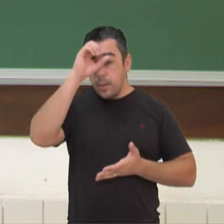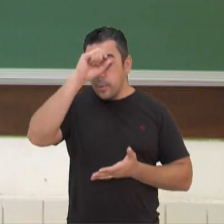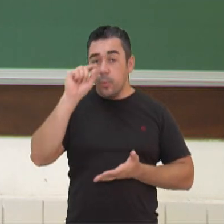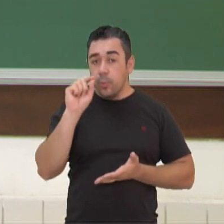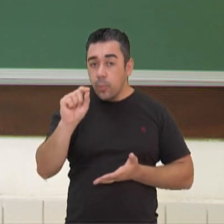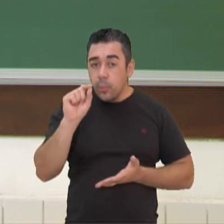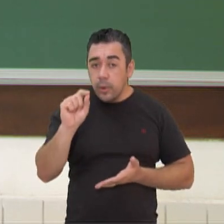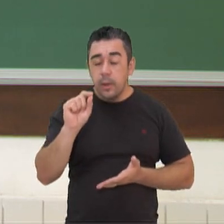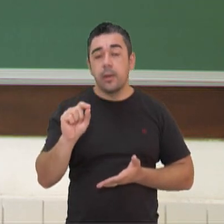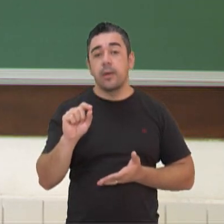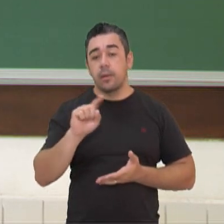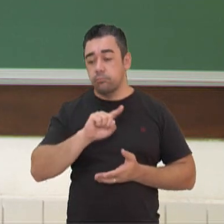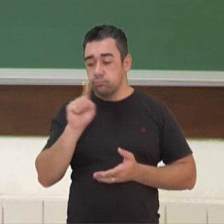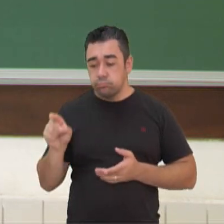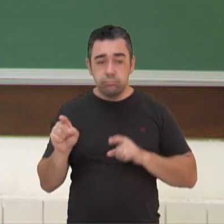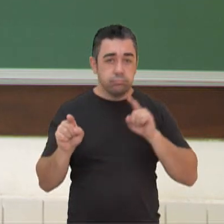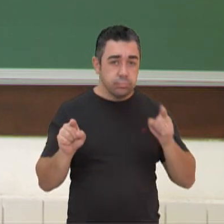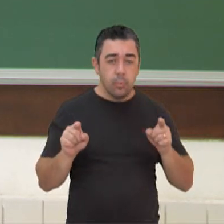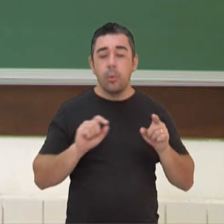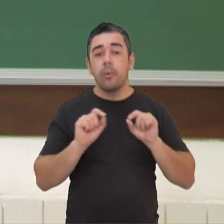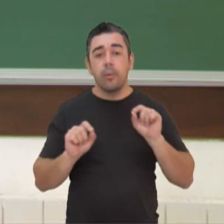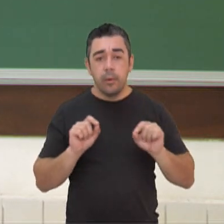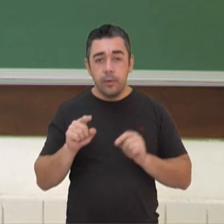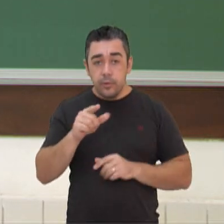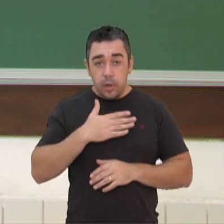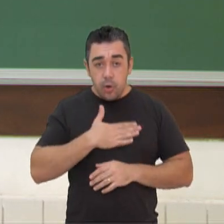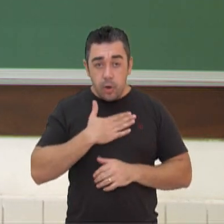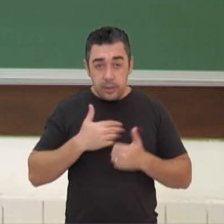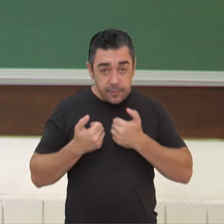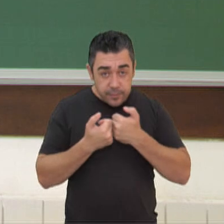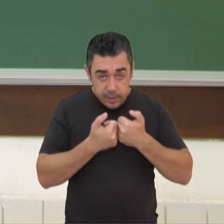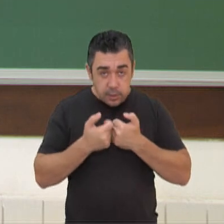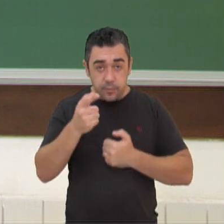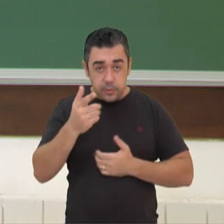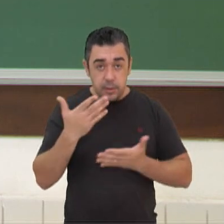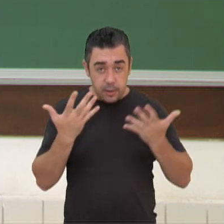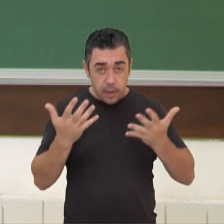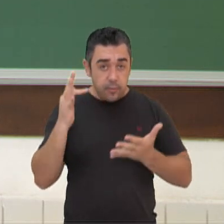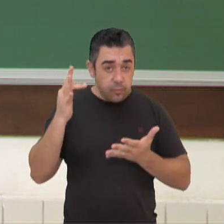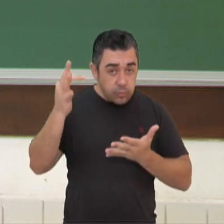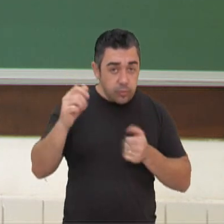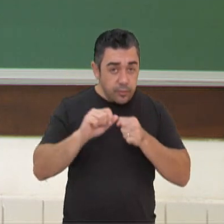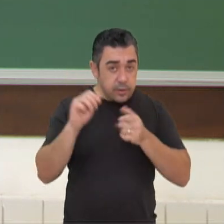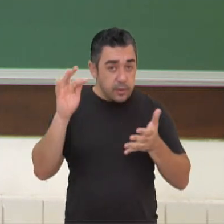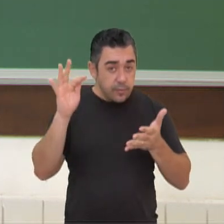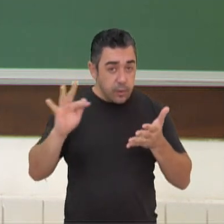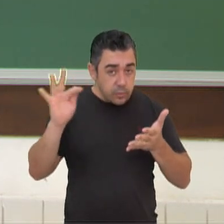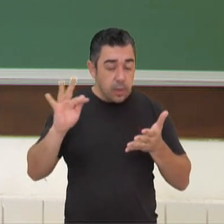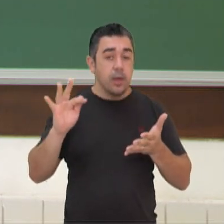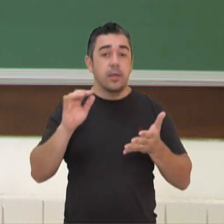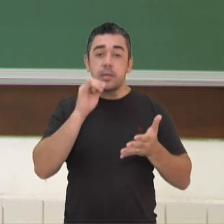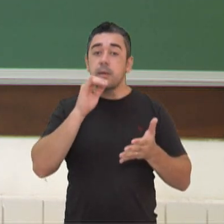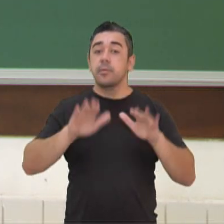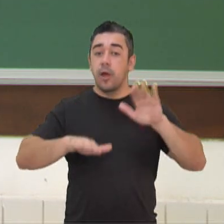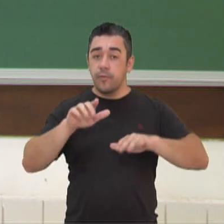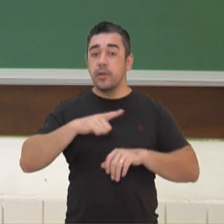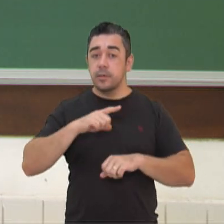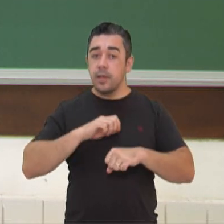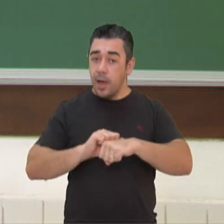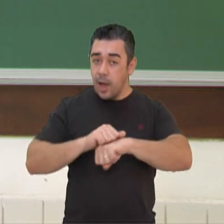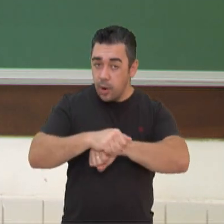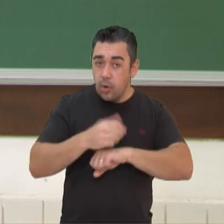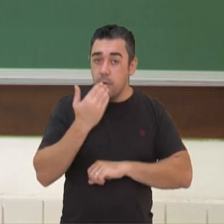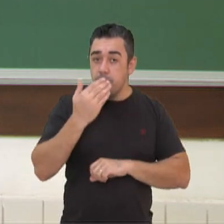é grandeza escalar e grandeza física. Você que gosta de física e pretende fazer faculdade de física, não caia no trote, eles vão falar isso para você. Compre